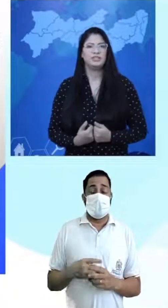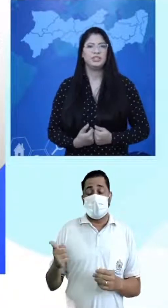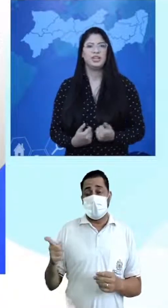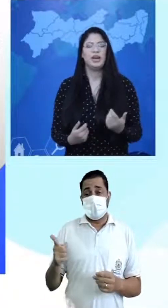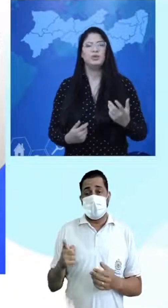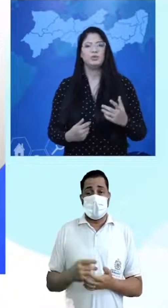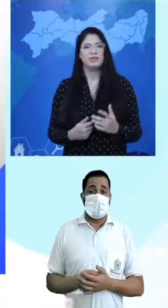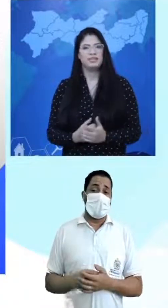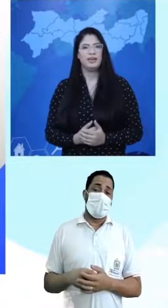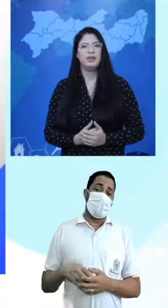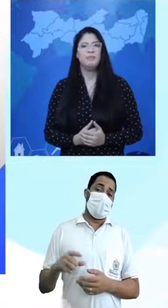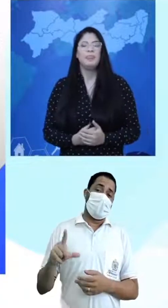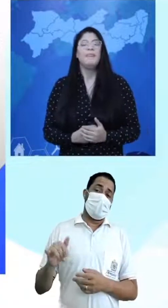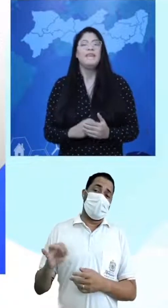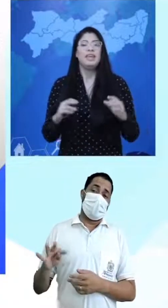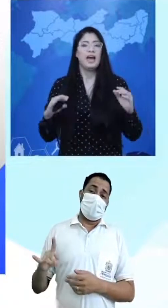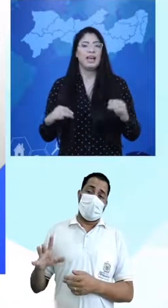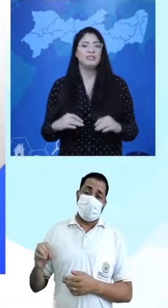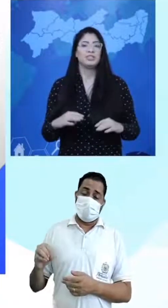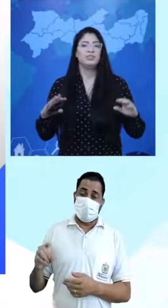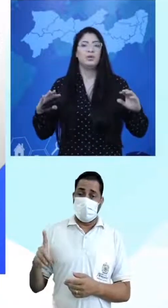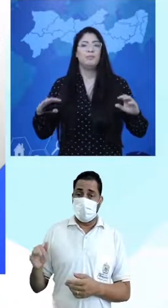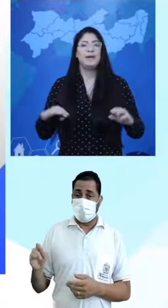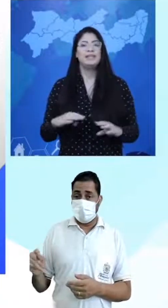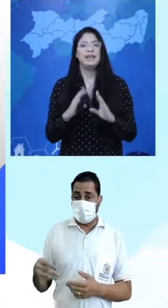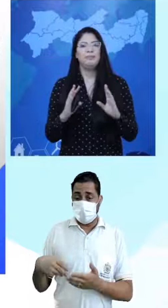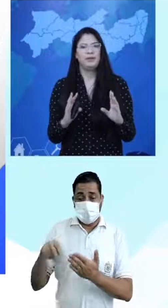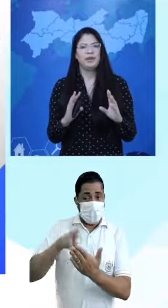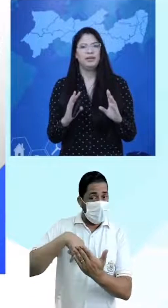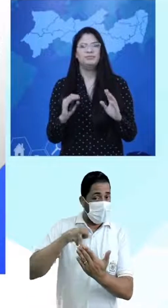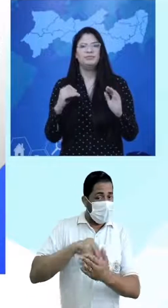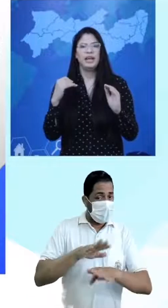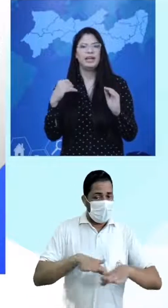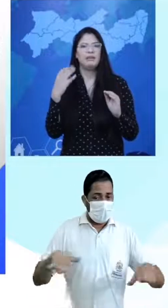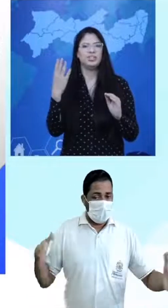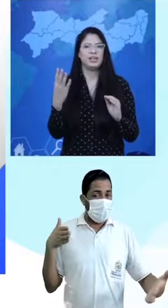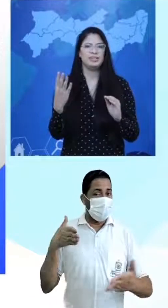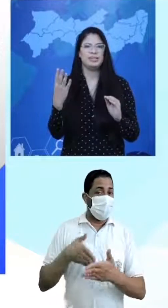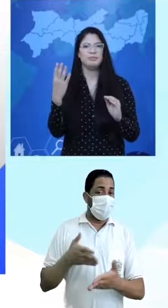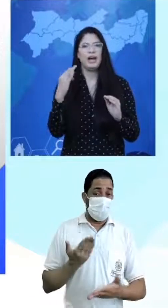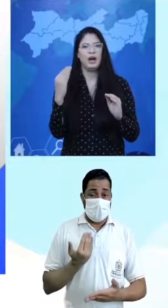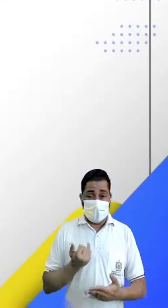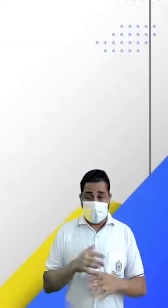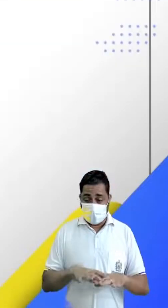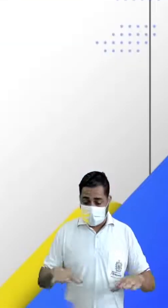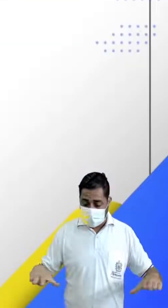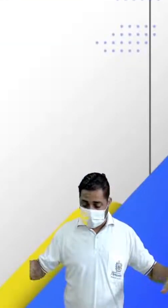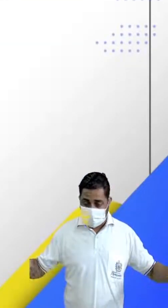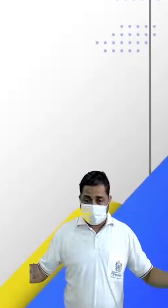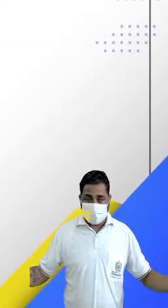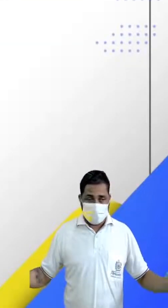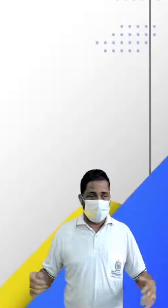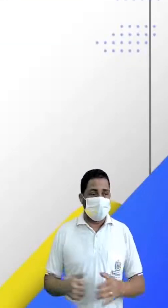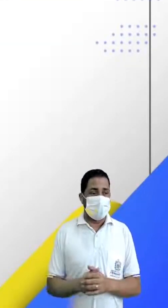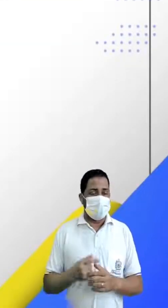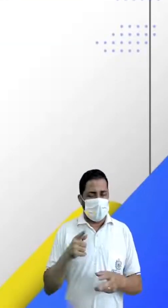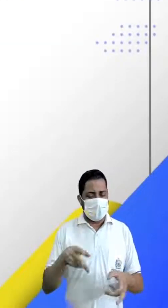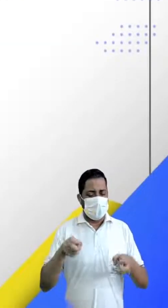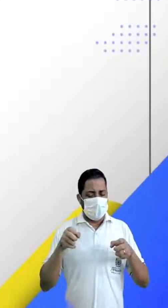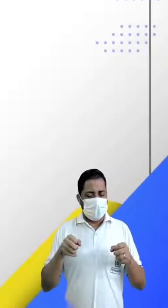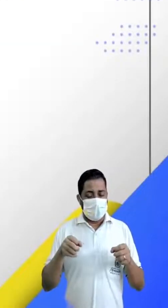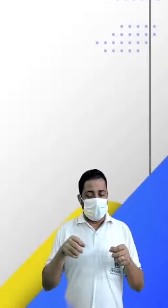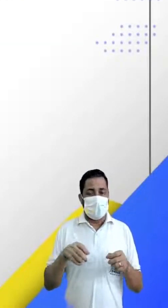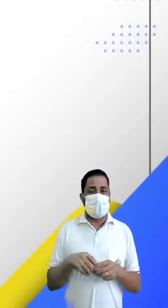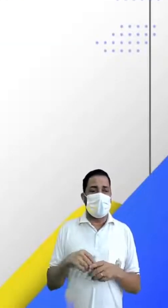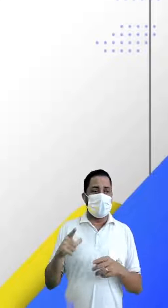da Vinci, que é a Última Ceia, e aí vocês vão perceber na imagem acima a obra e abaixo a gente